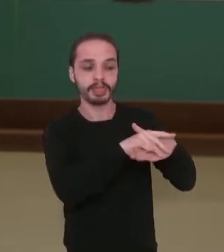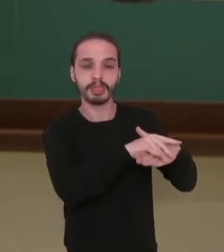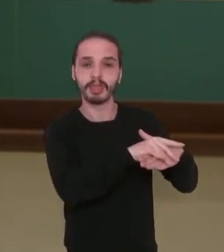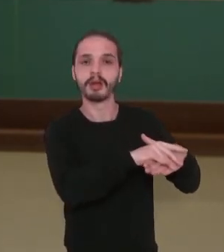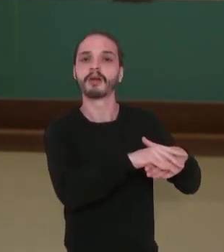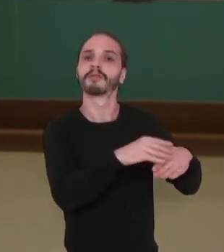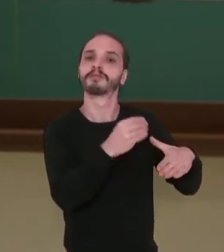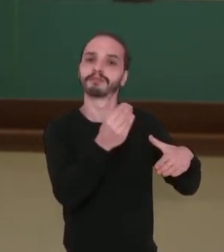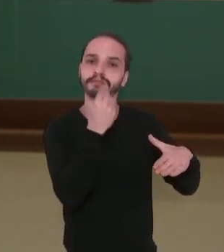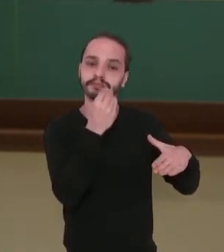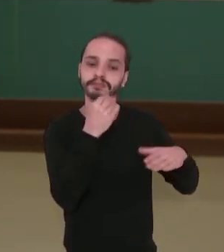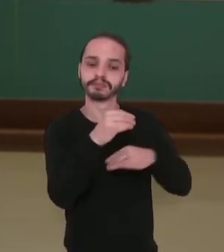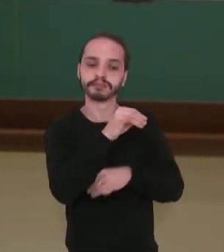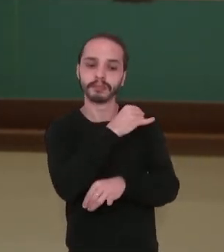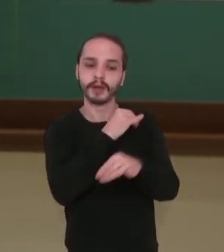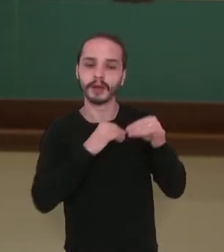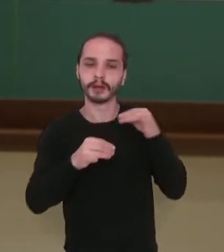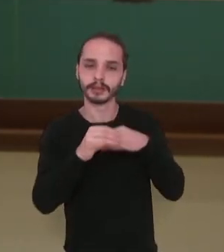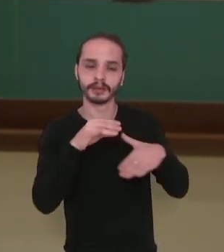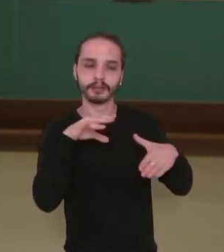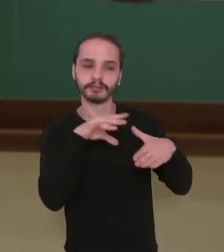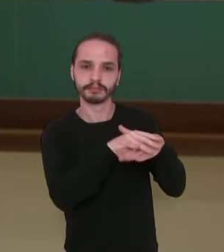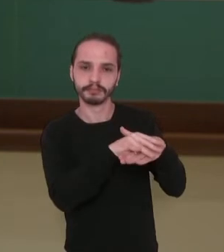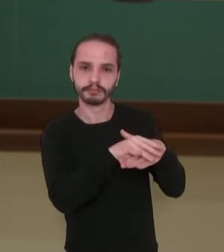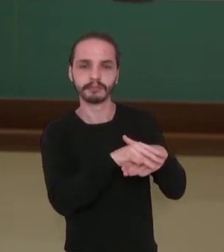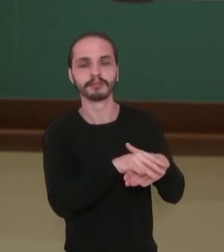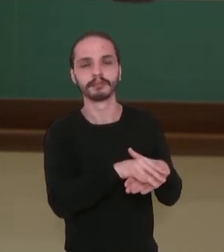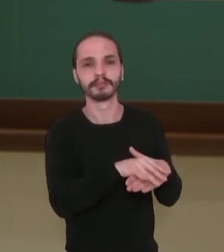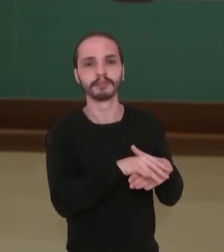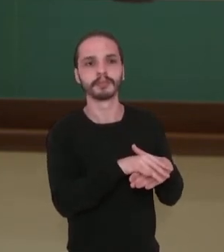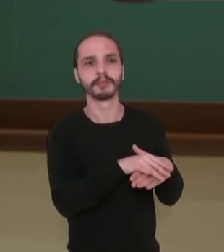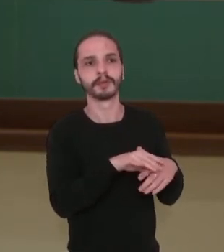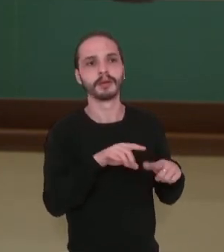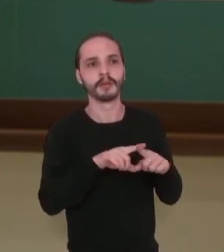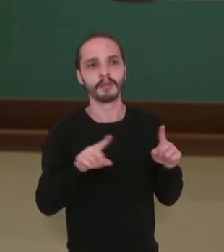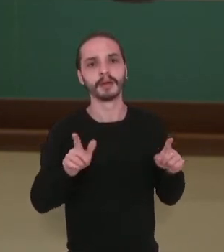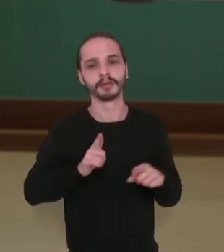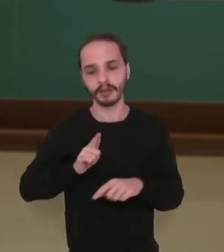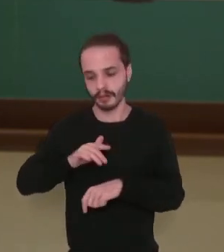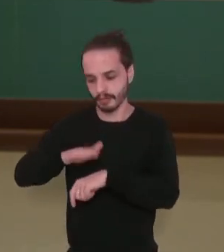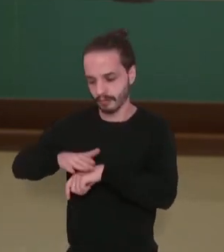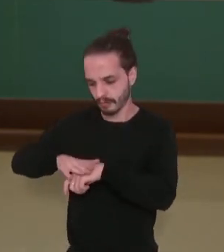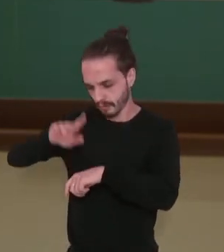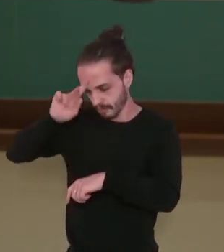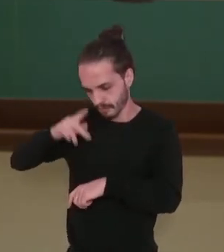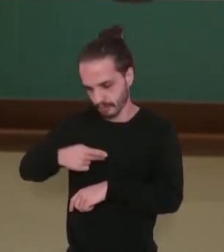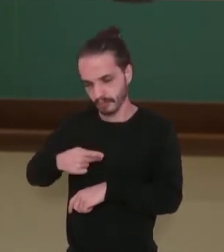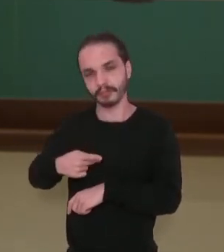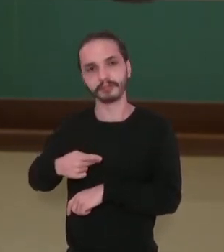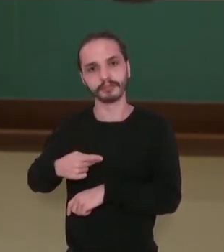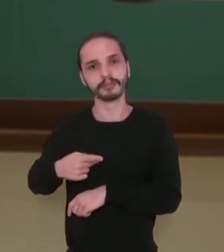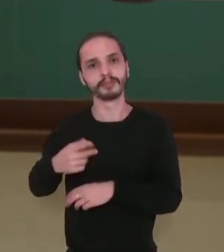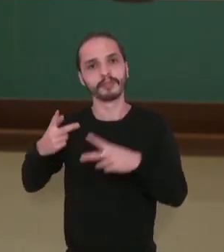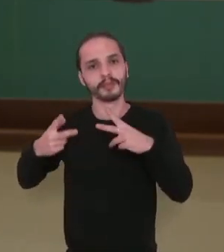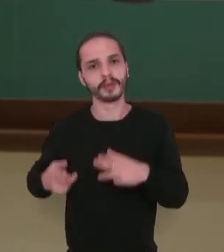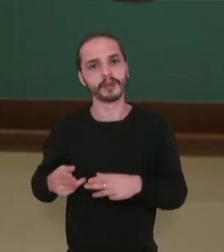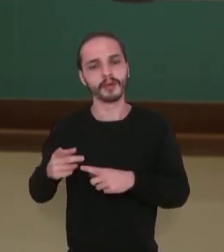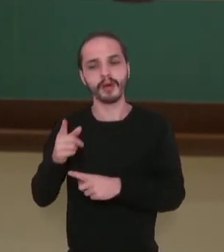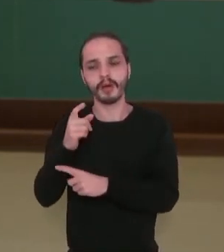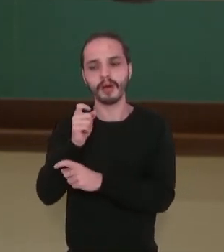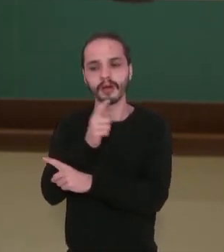para sobreviver, para obter o seu alimento. Mas tem aqueles organismos que são autotróficos, ok? Como as cianobactérias, por